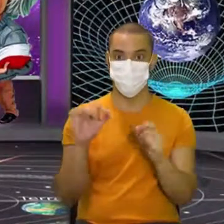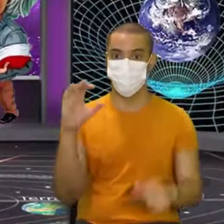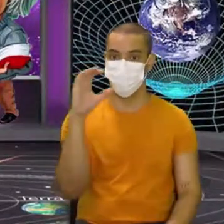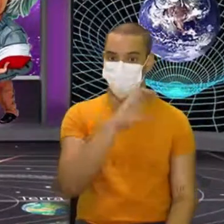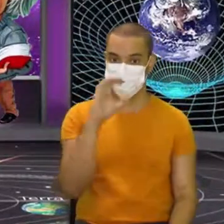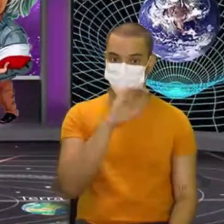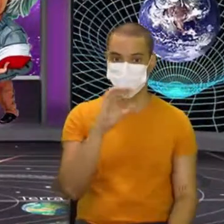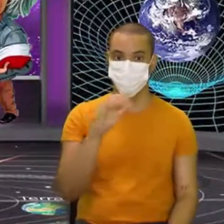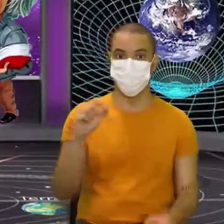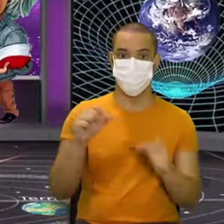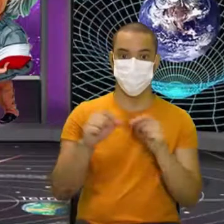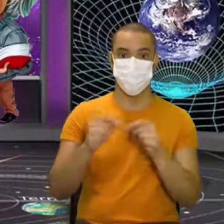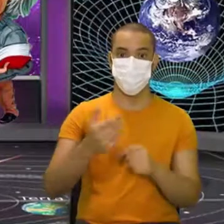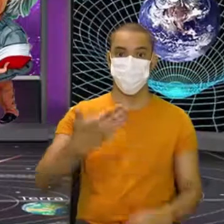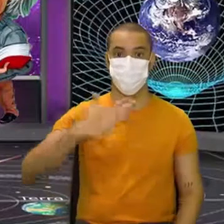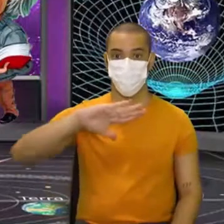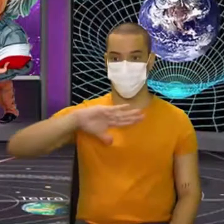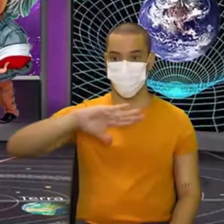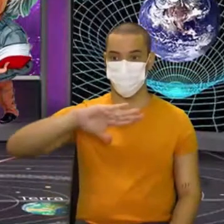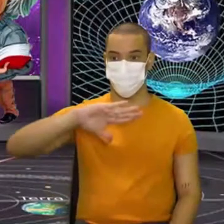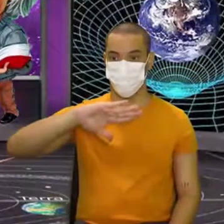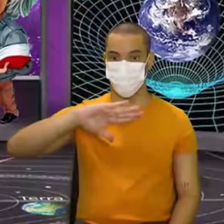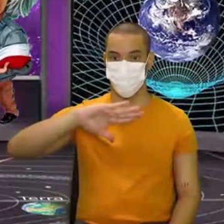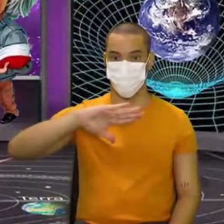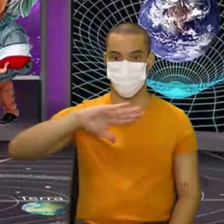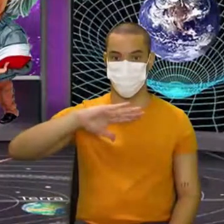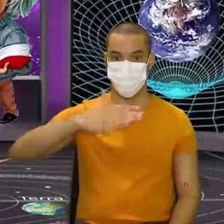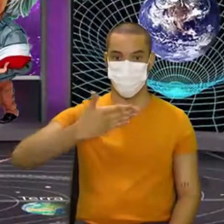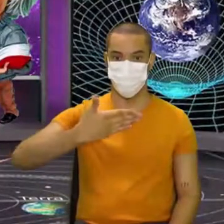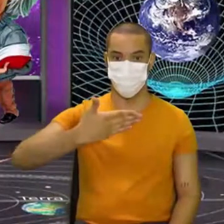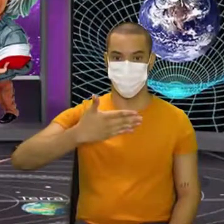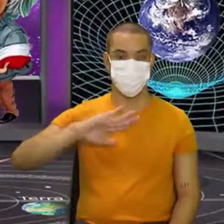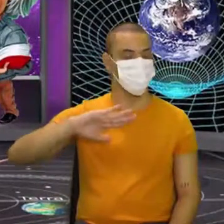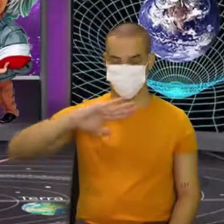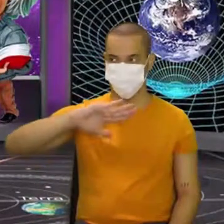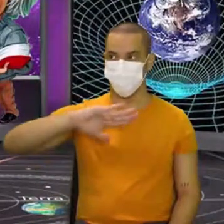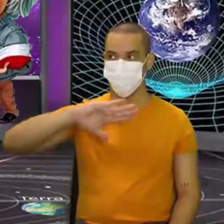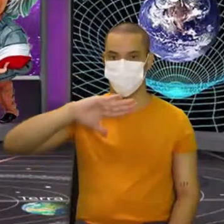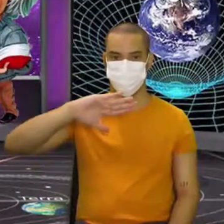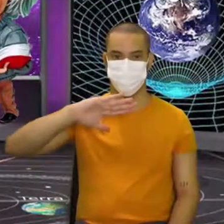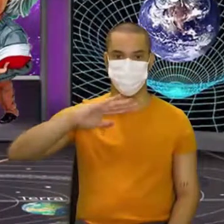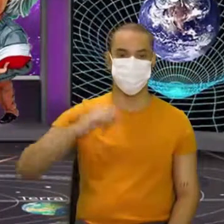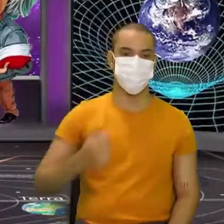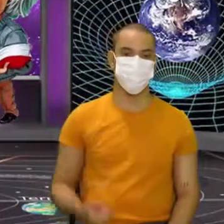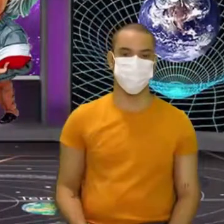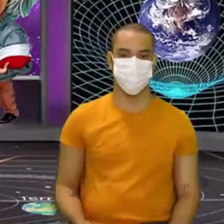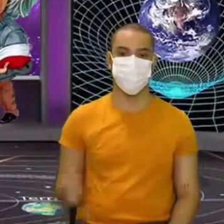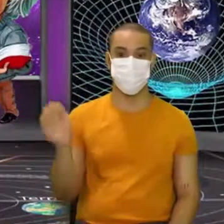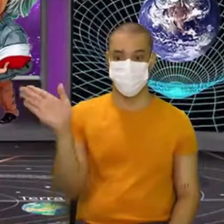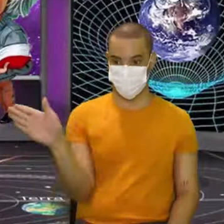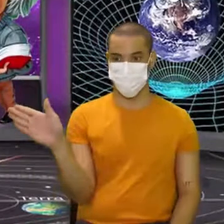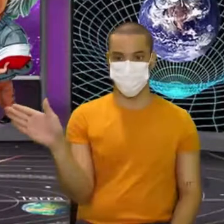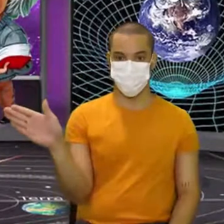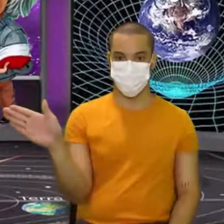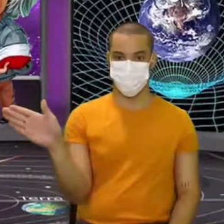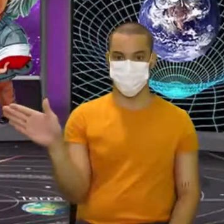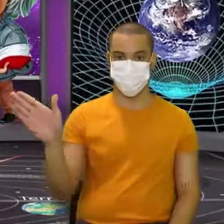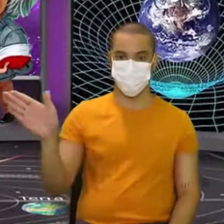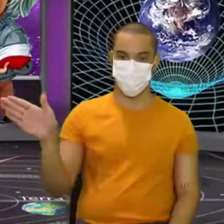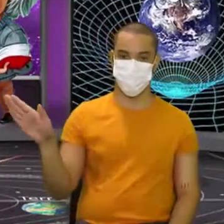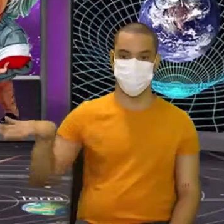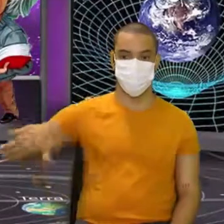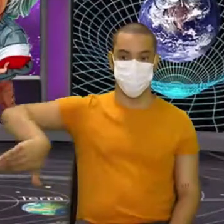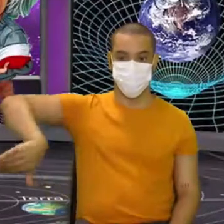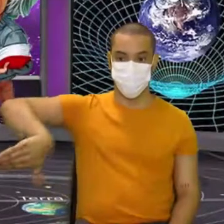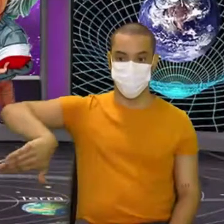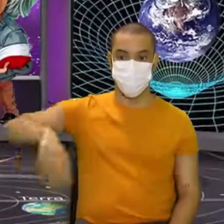e fizesse assim inverter-se agora em vez de tar nesse sentido vai estar no outro vai estar para